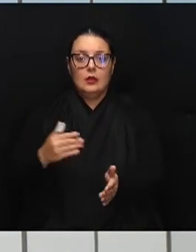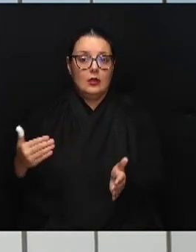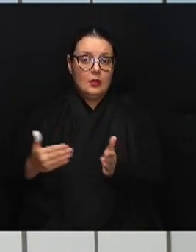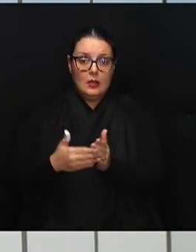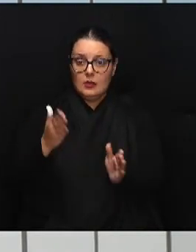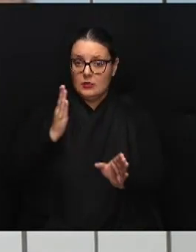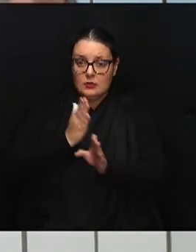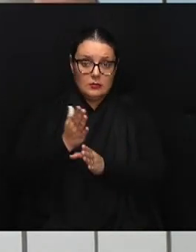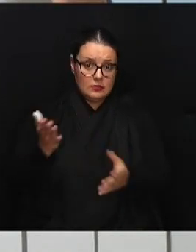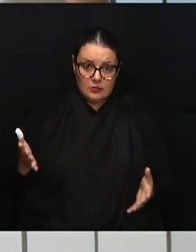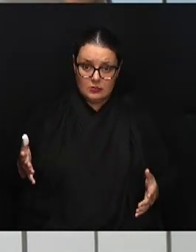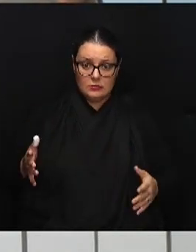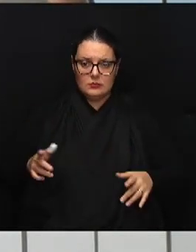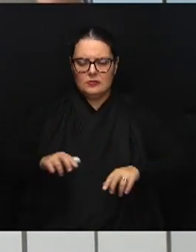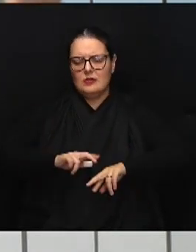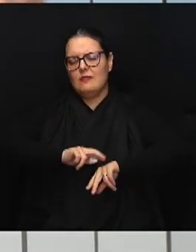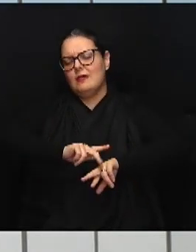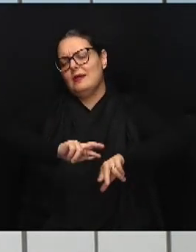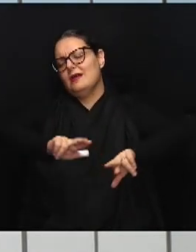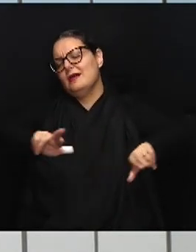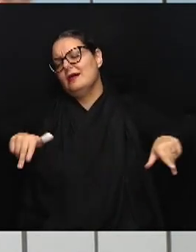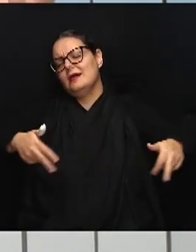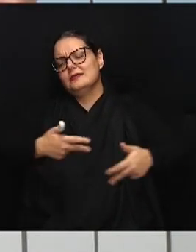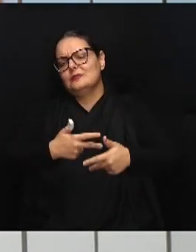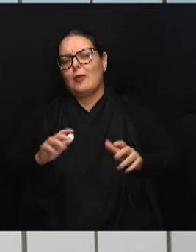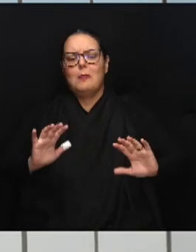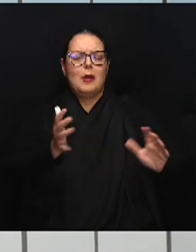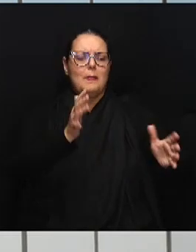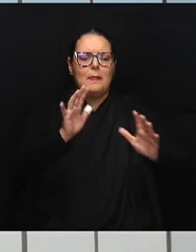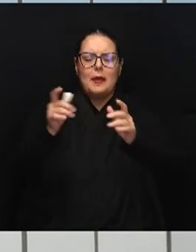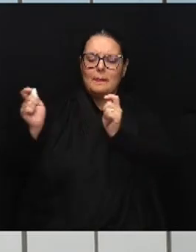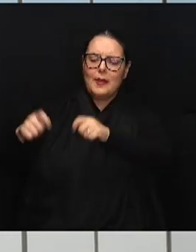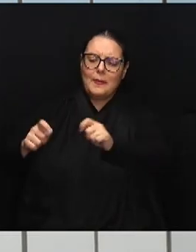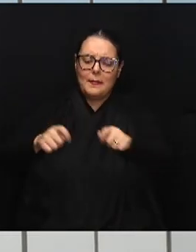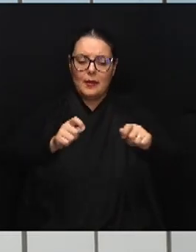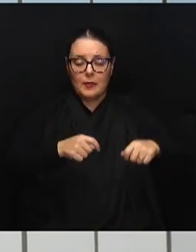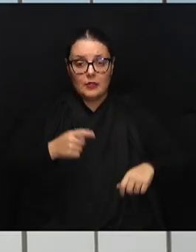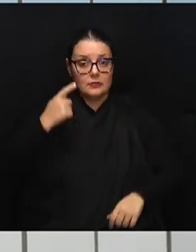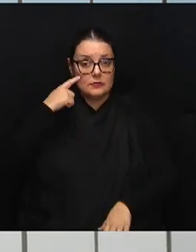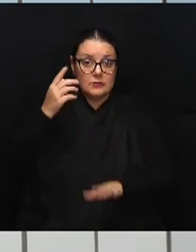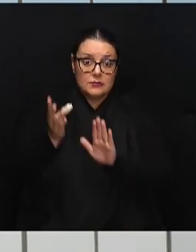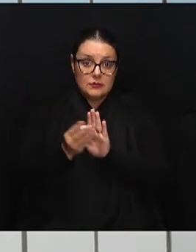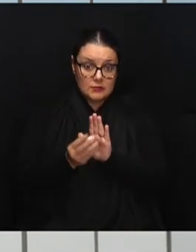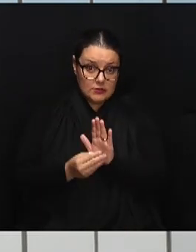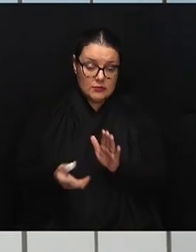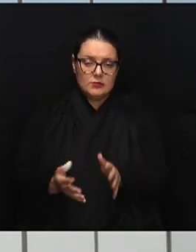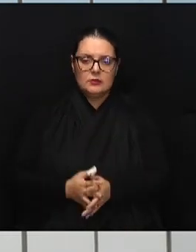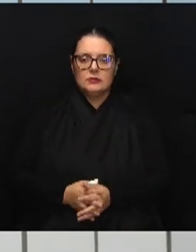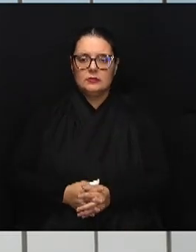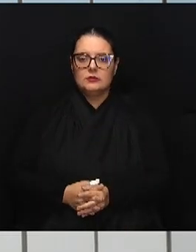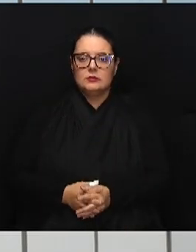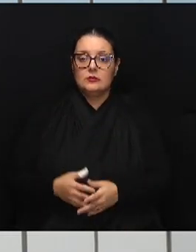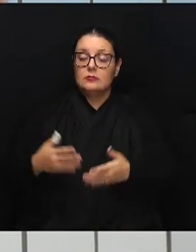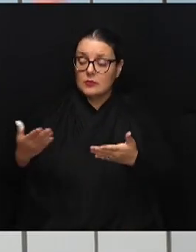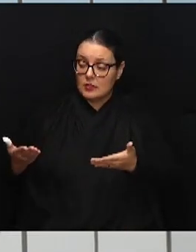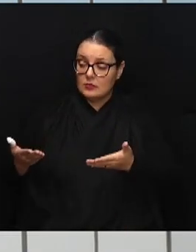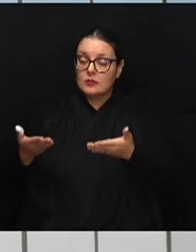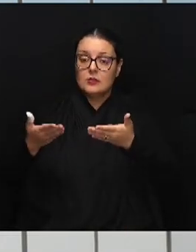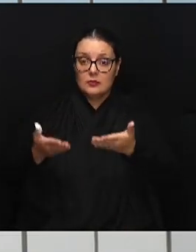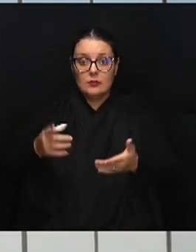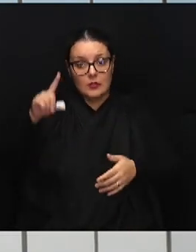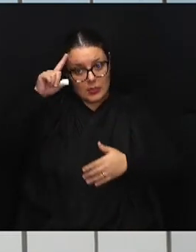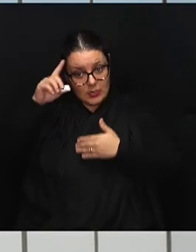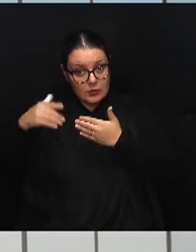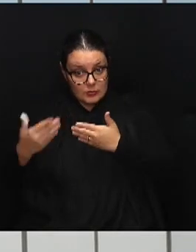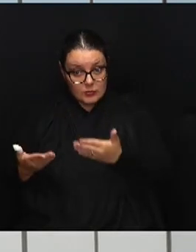no meio desse mar, né, desse oceano de possibilidades conceituais. Mas você trouxe essas questões mais do dia a